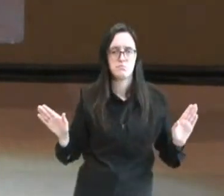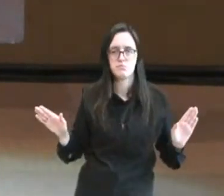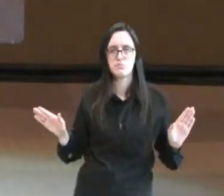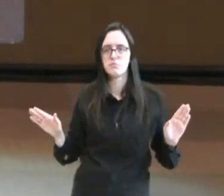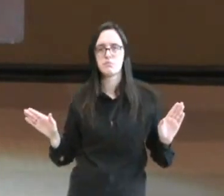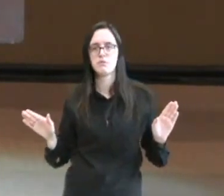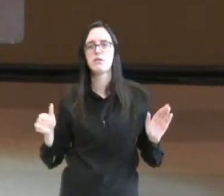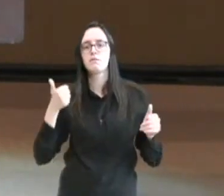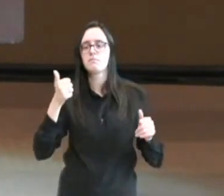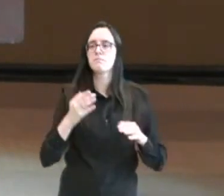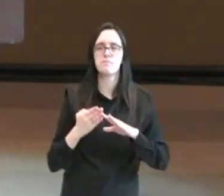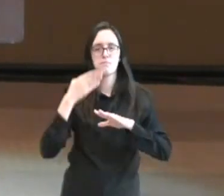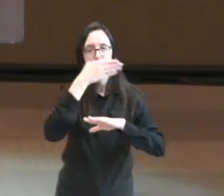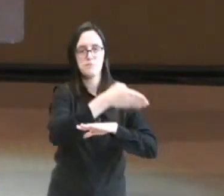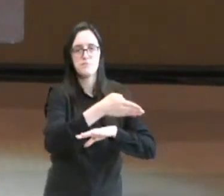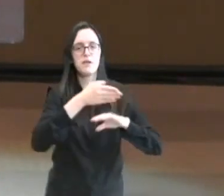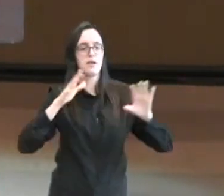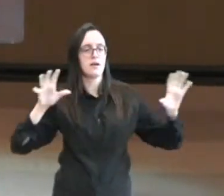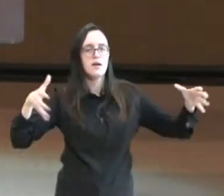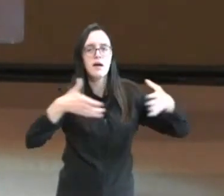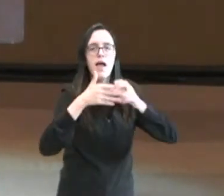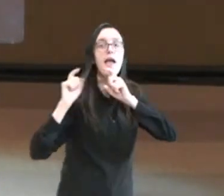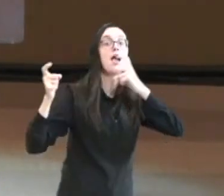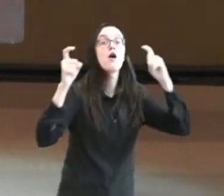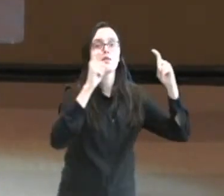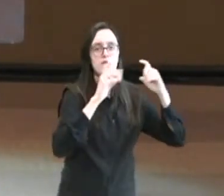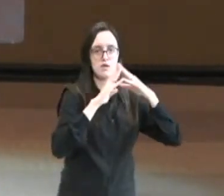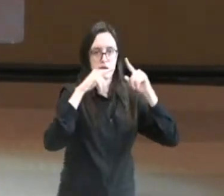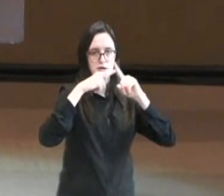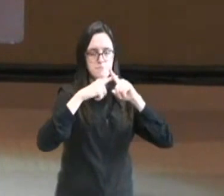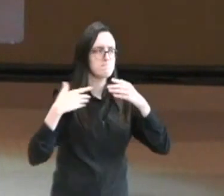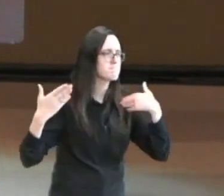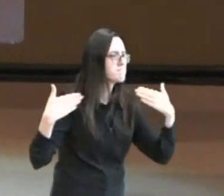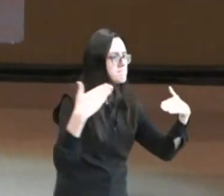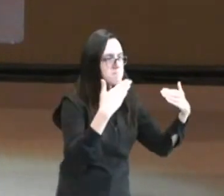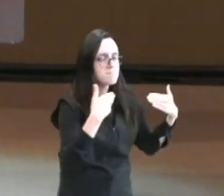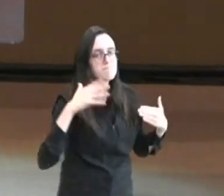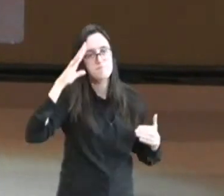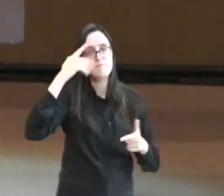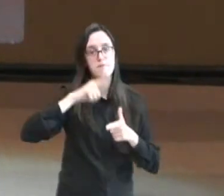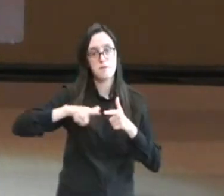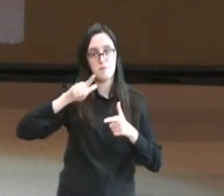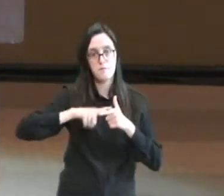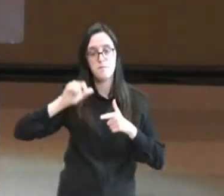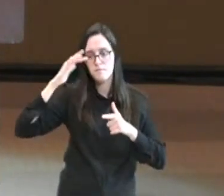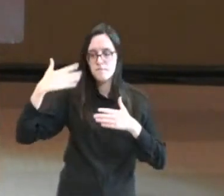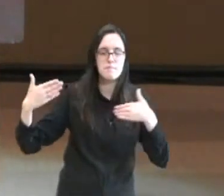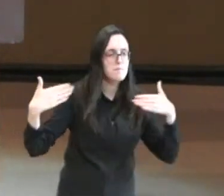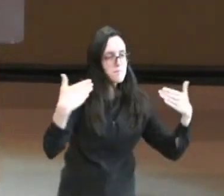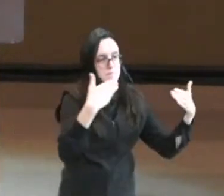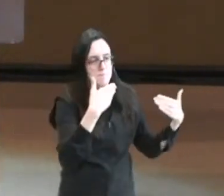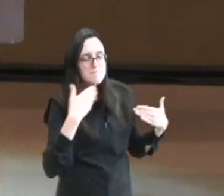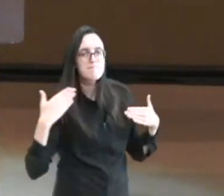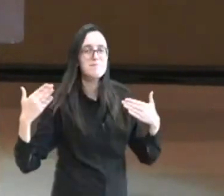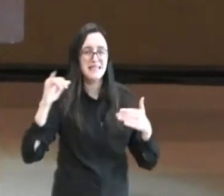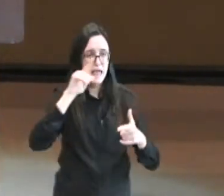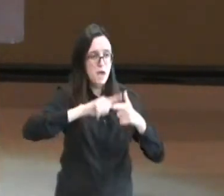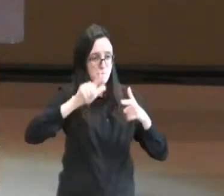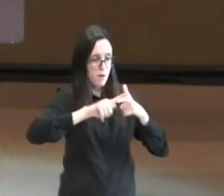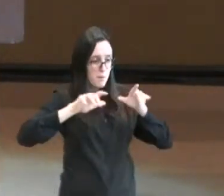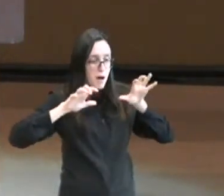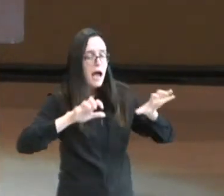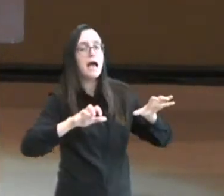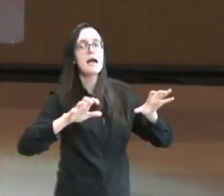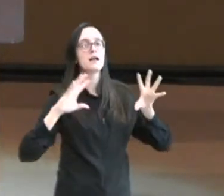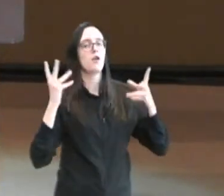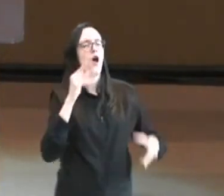Aí foram para a assembleia da igreja para resolver o problema. Aí quando tem um problema assim, os irmãos sabem que a igreja, todo mundo